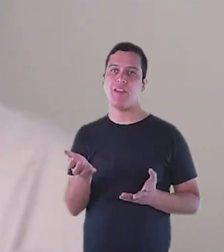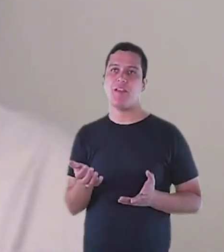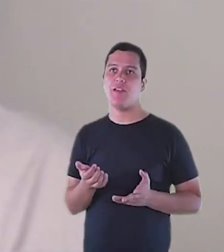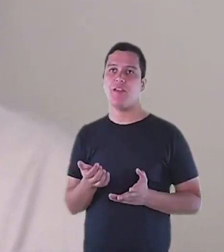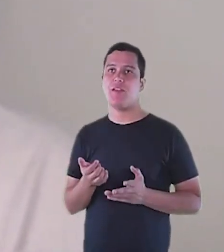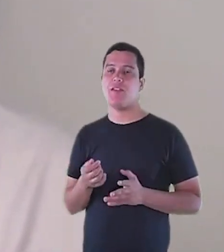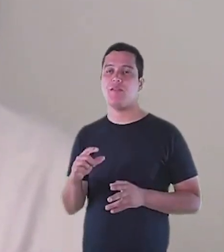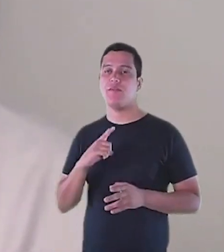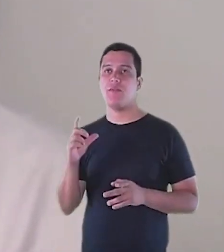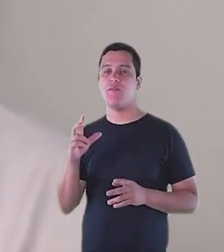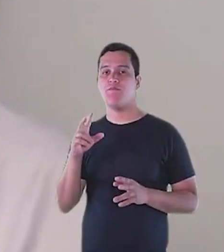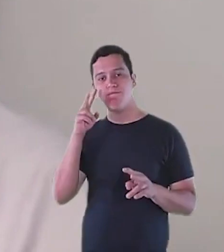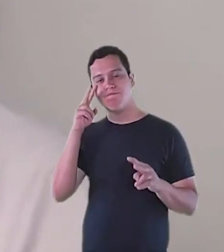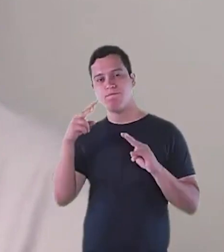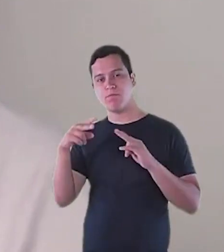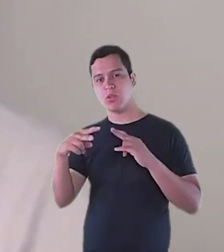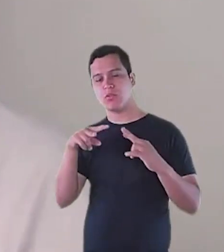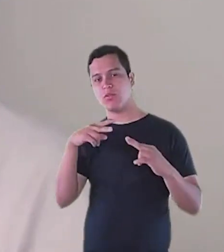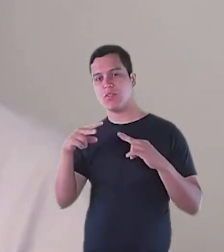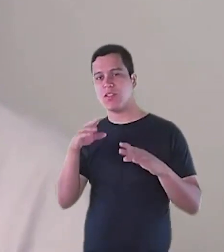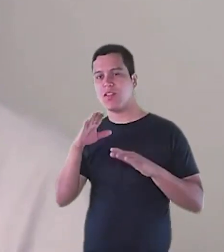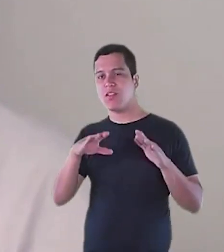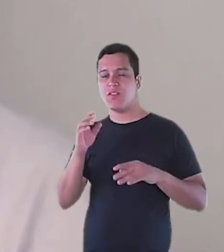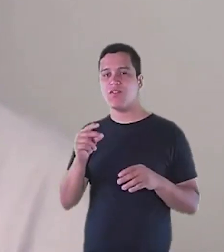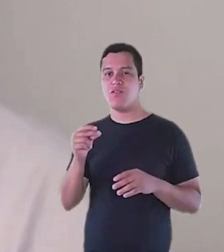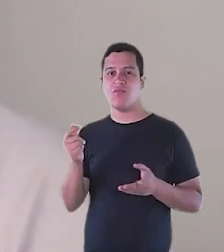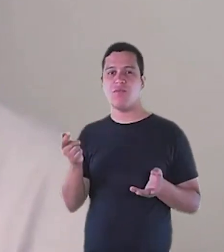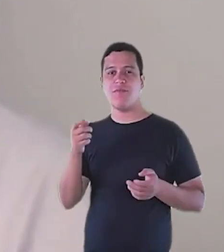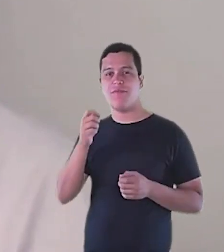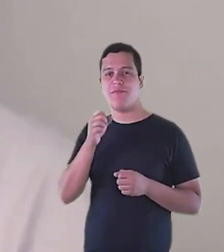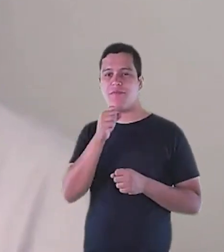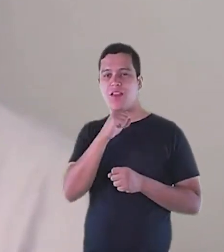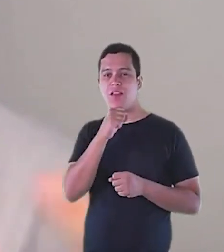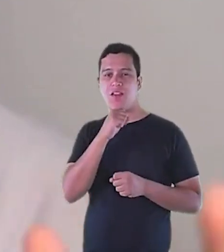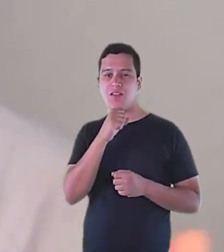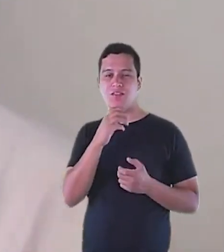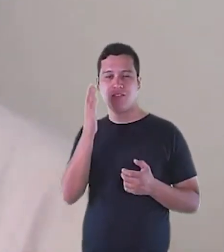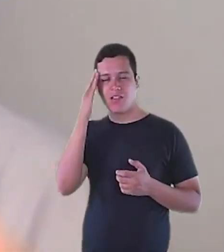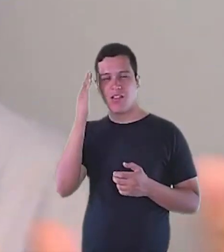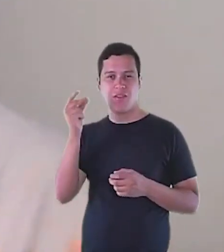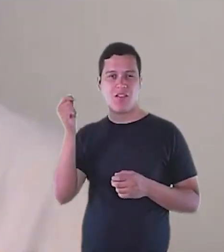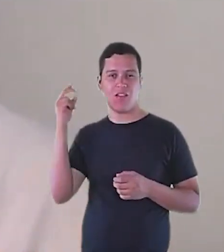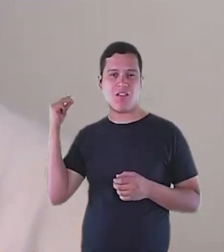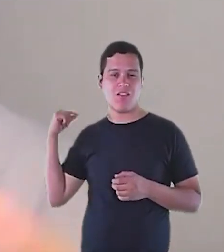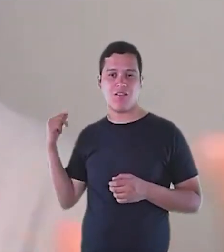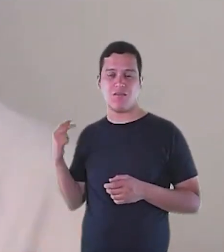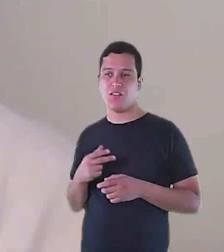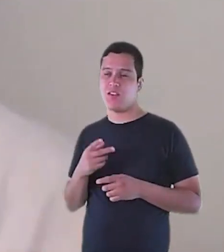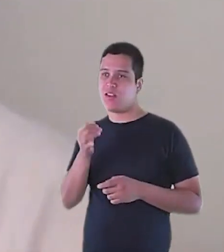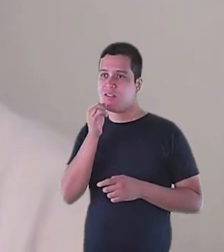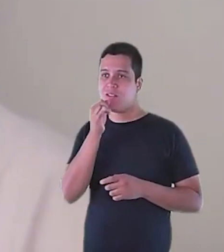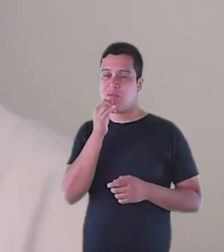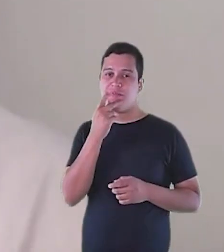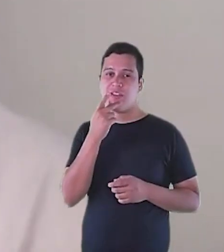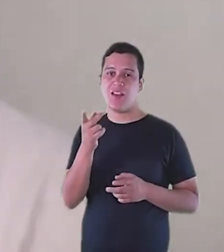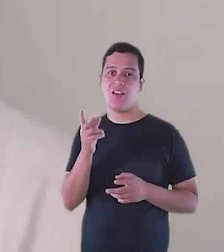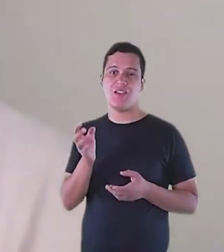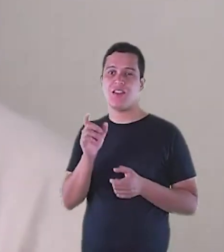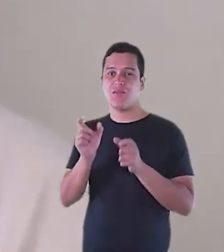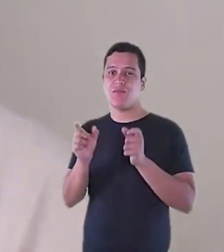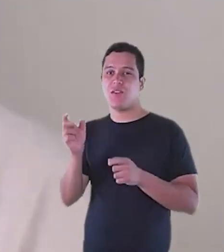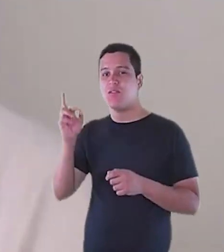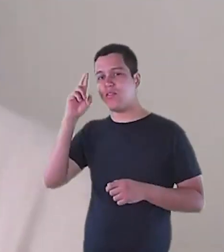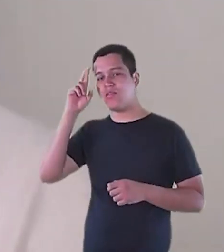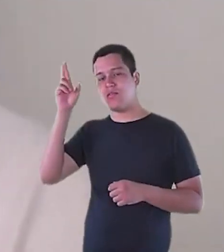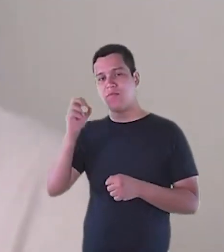uma visão já ultrapassada de que a escravidão brasileira teria sido patriarcal, benévola, boazinha, que é uma